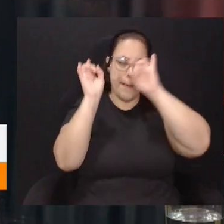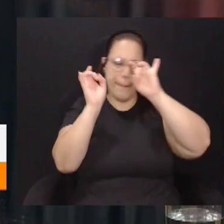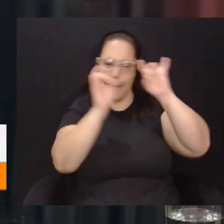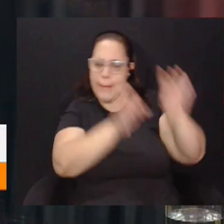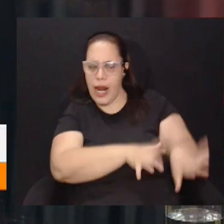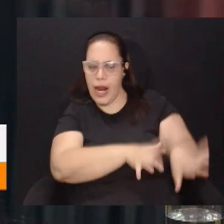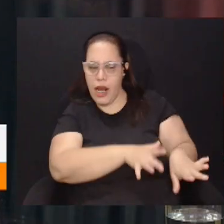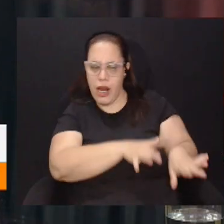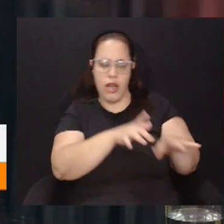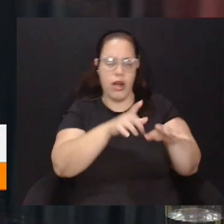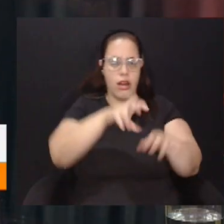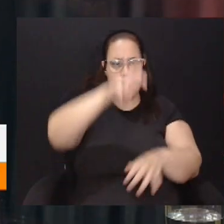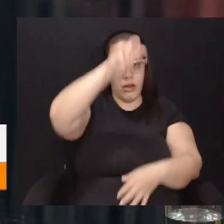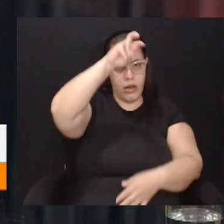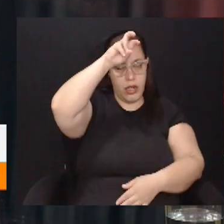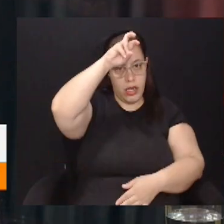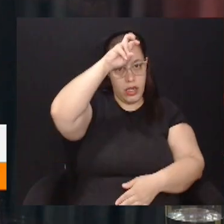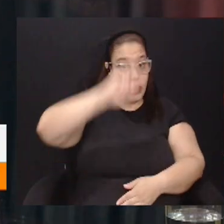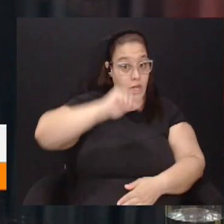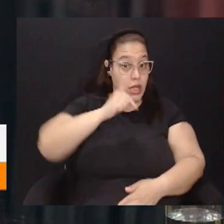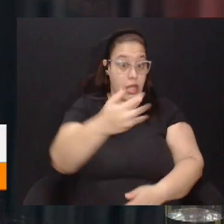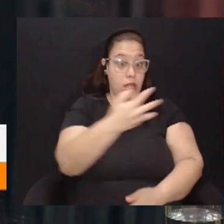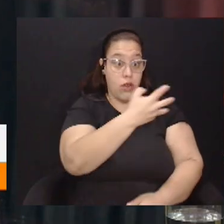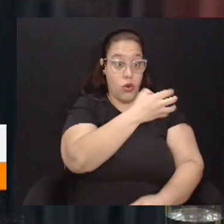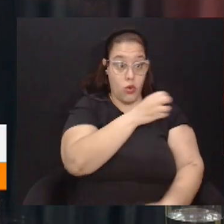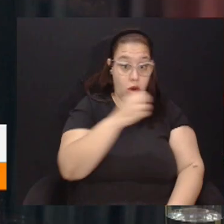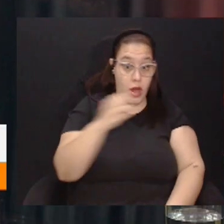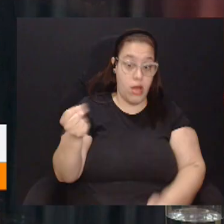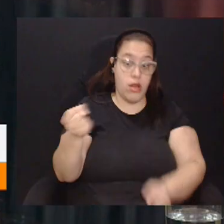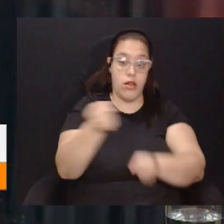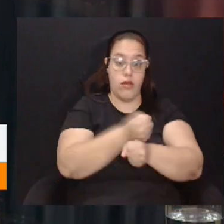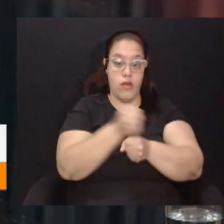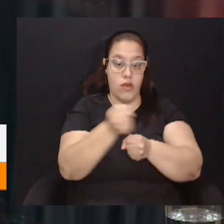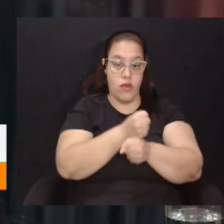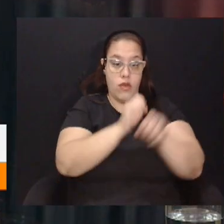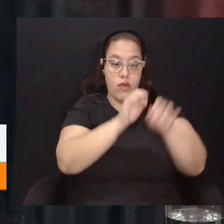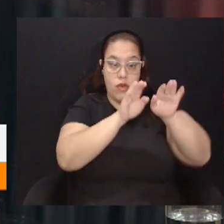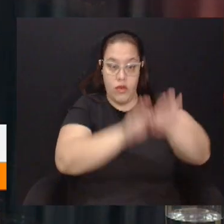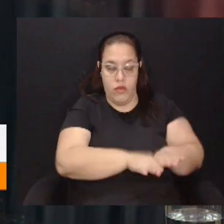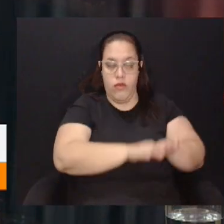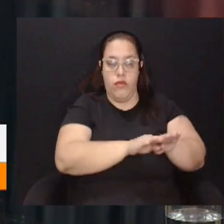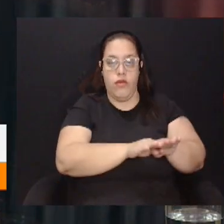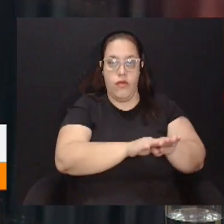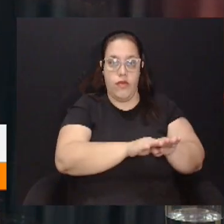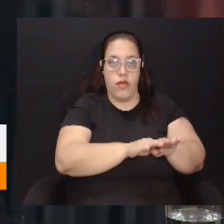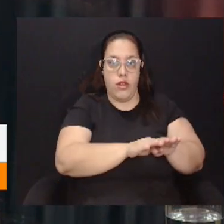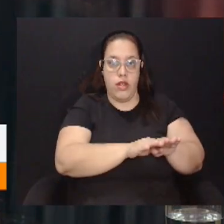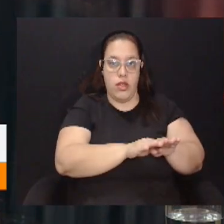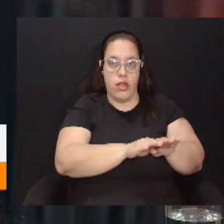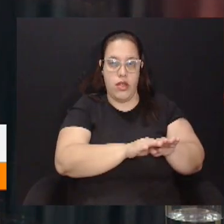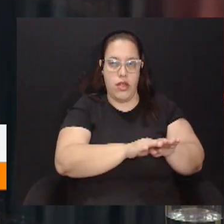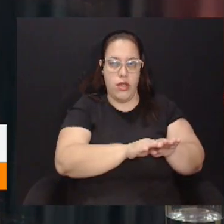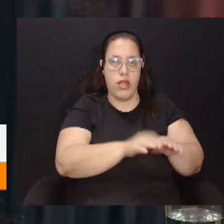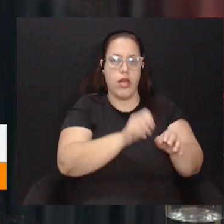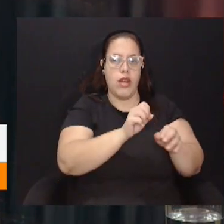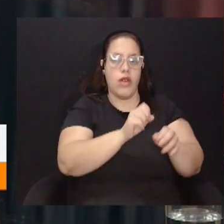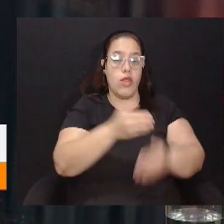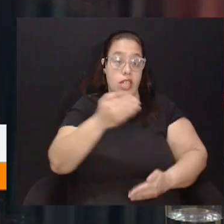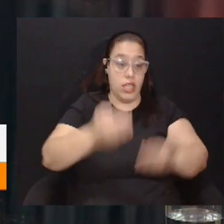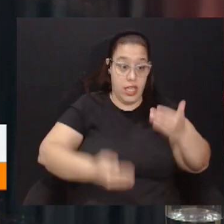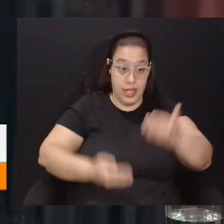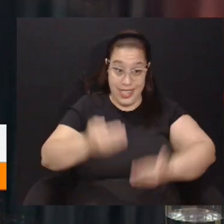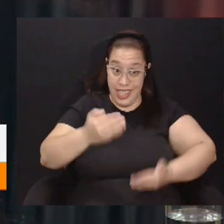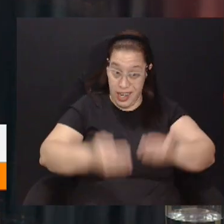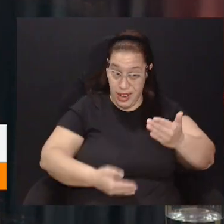ali na condição, primeiramente na condição de servos, né, e depois, com o passar do tempo,